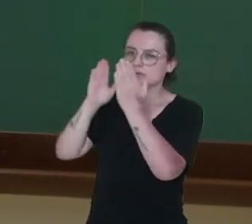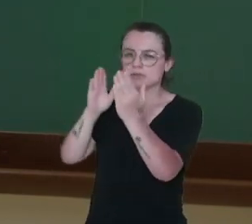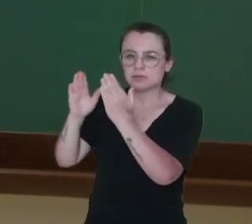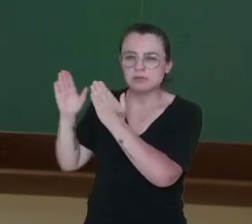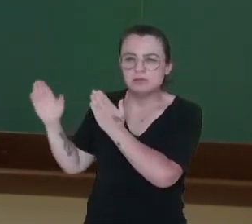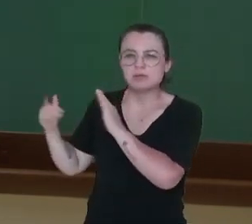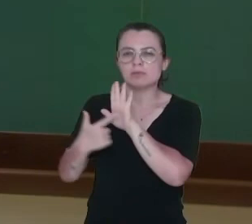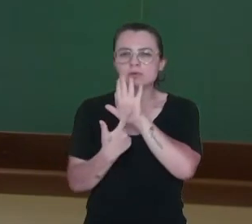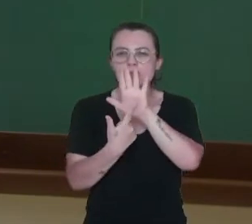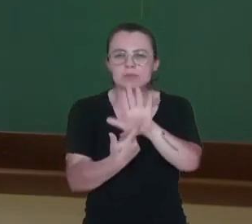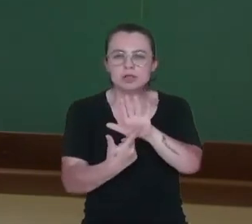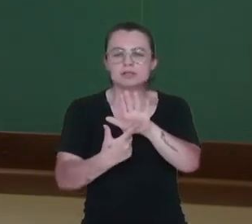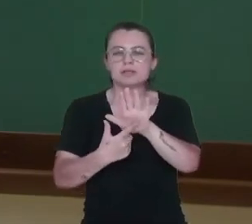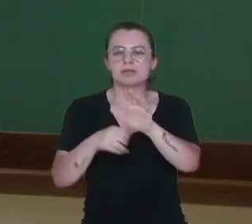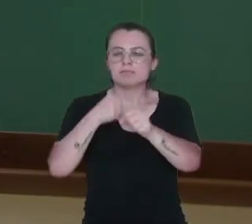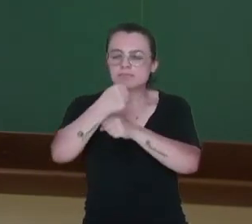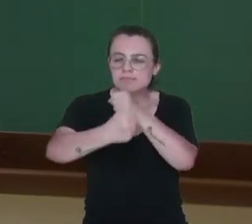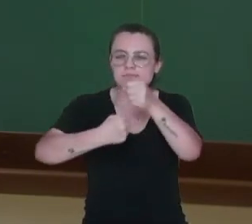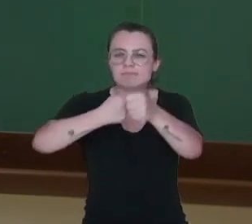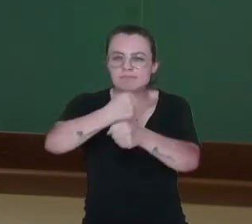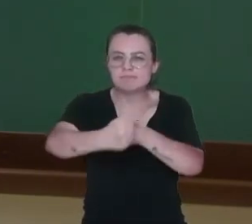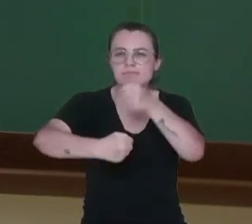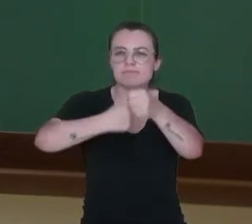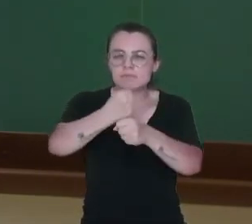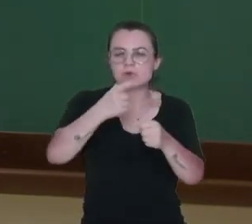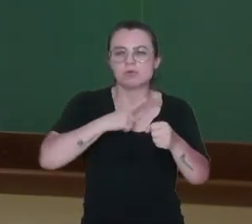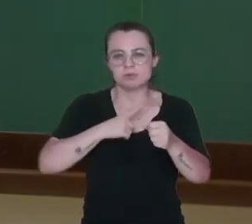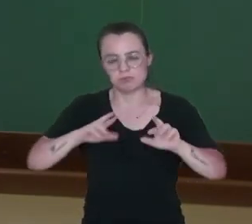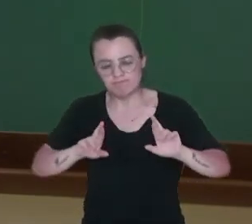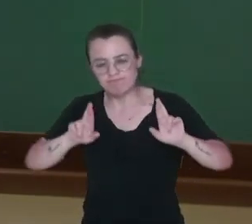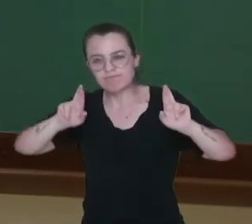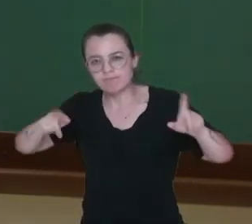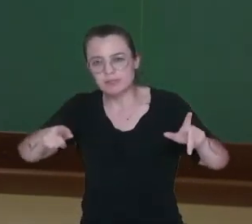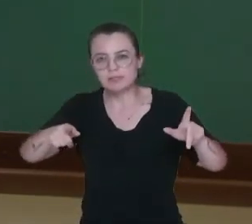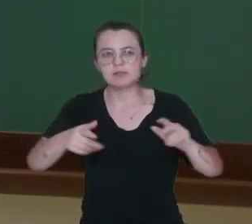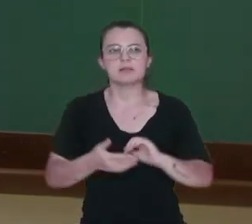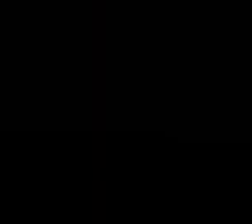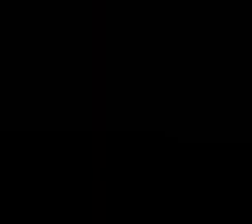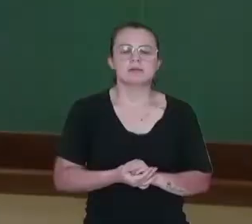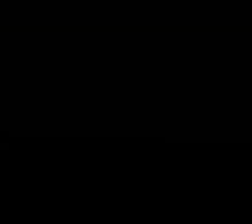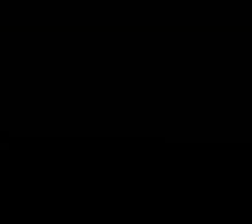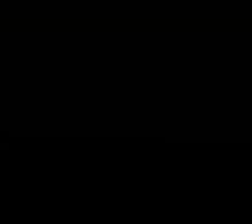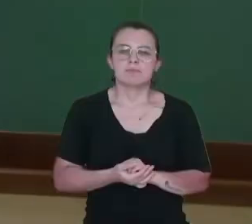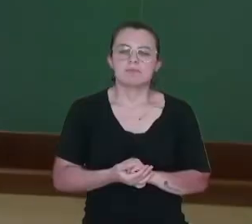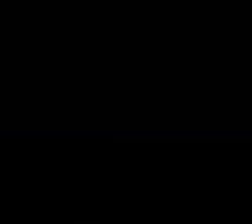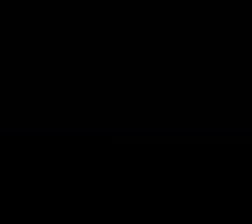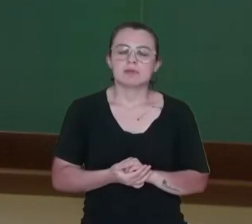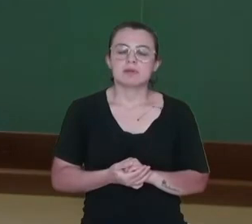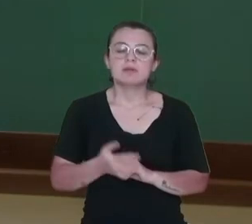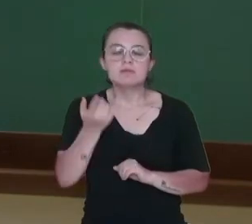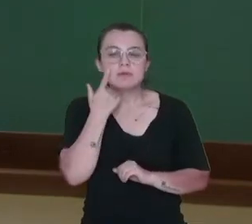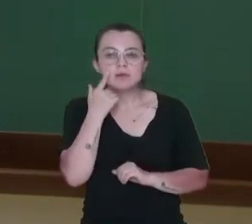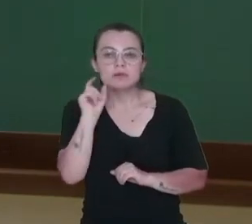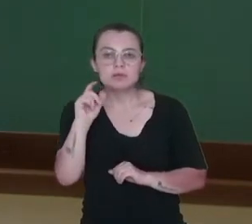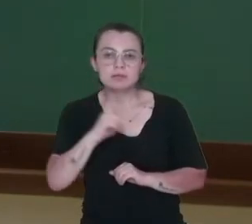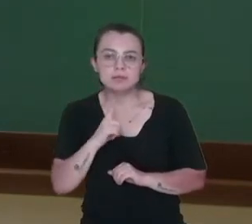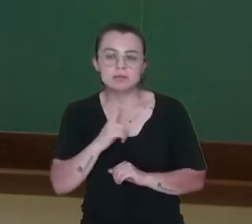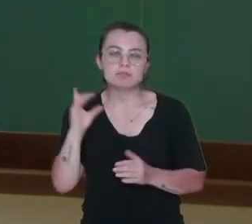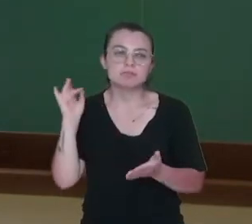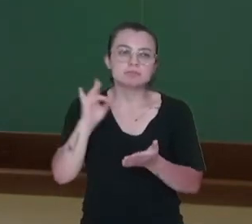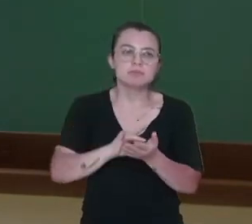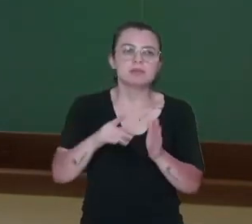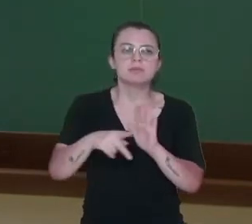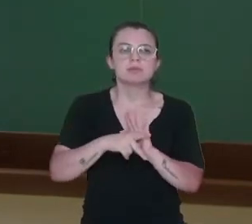várias divisões do território brasileiro, os diferentes critérios ou características que foram considerados para essas